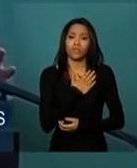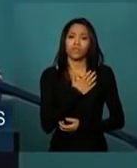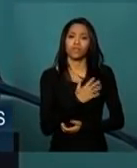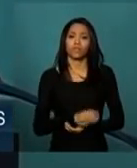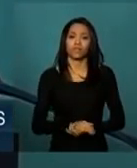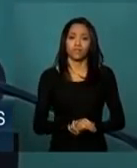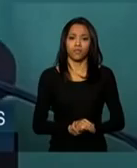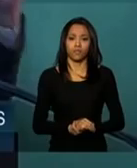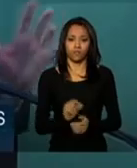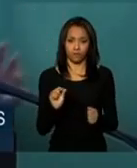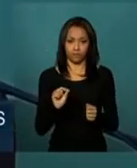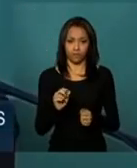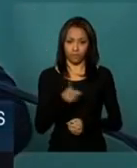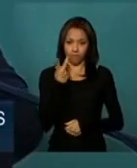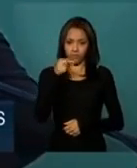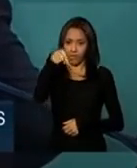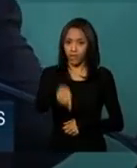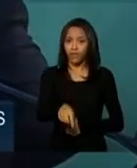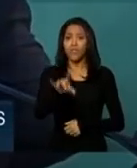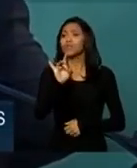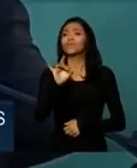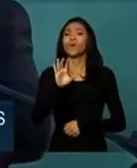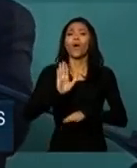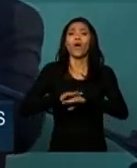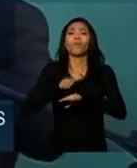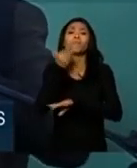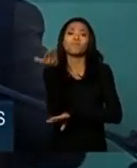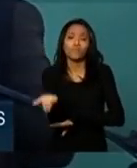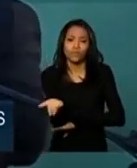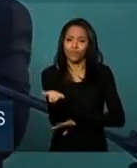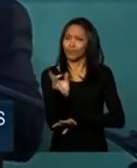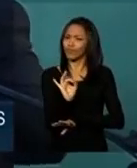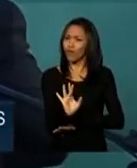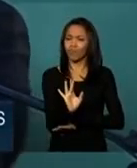aqui, mais do que uma reivindicação, fazer quase que